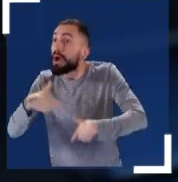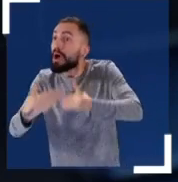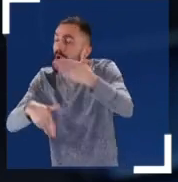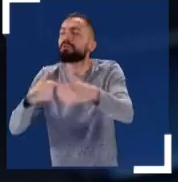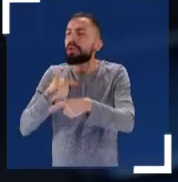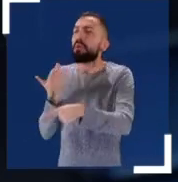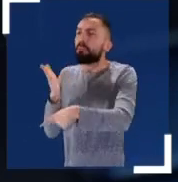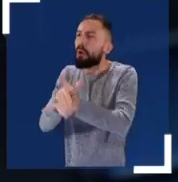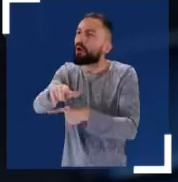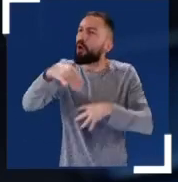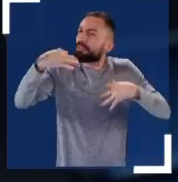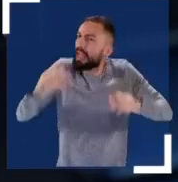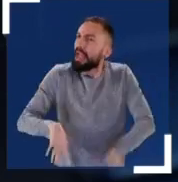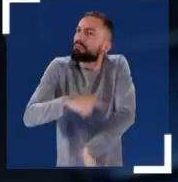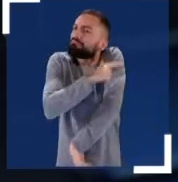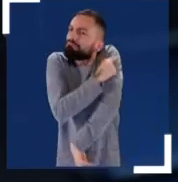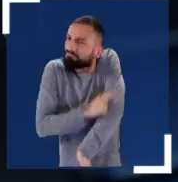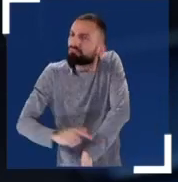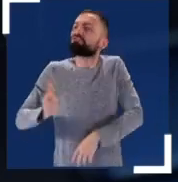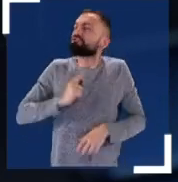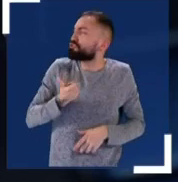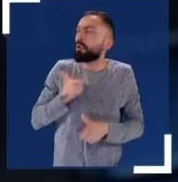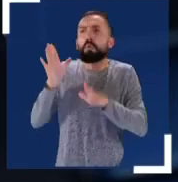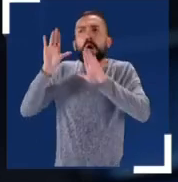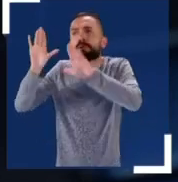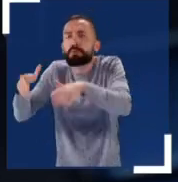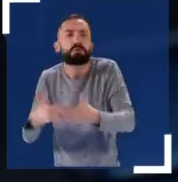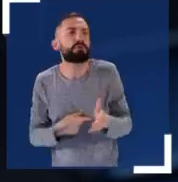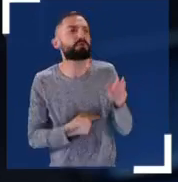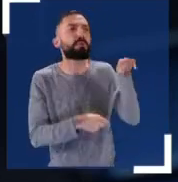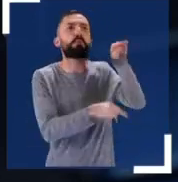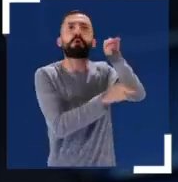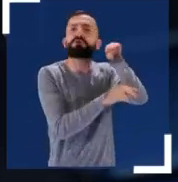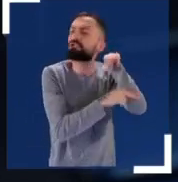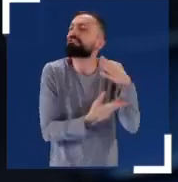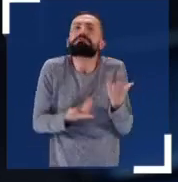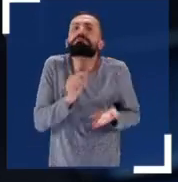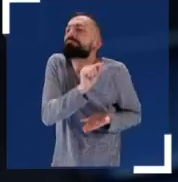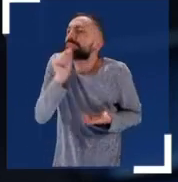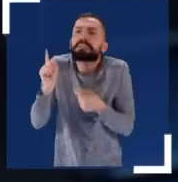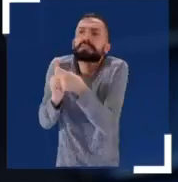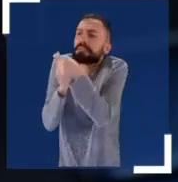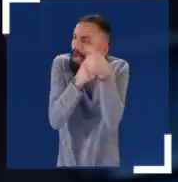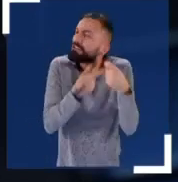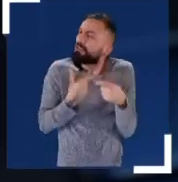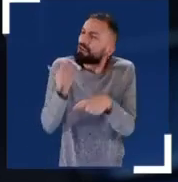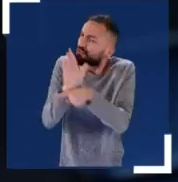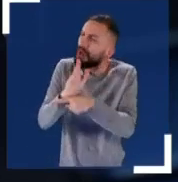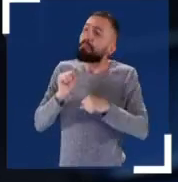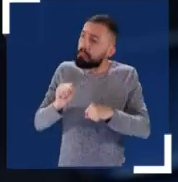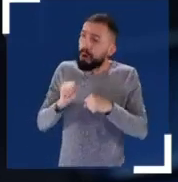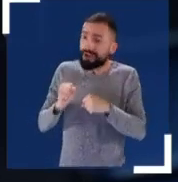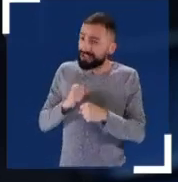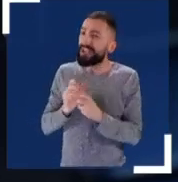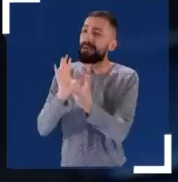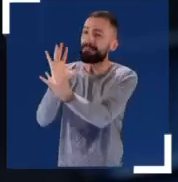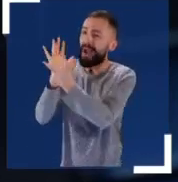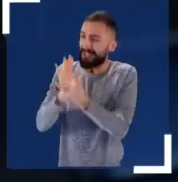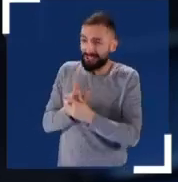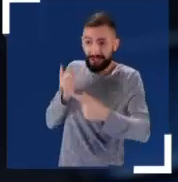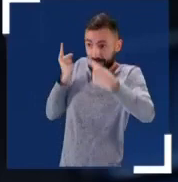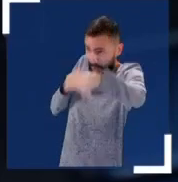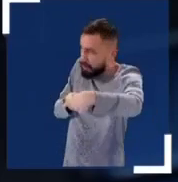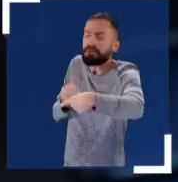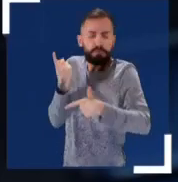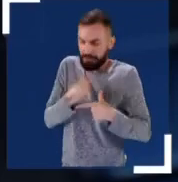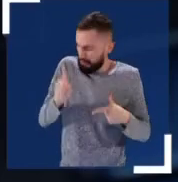com honestidade e com decência, seja Guarulhos, seja Mogi das Cruzes, qualquer outra cidade, mesmo que sejam de partidos opositores a nós, não